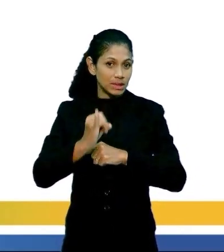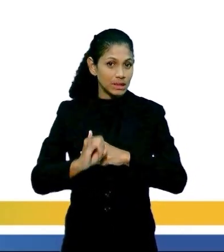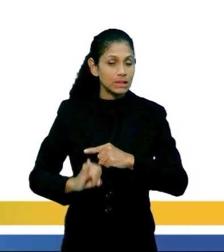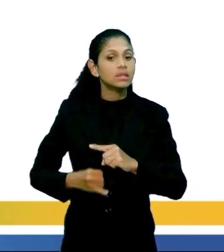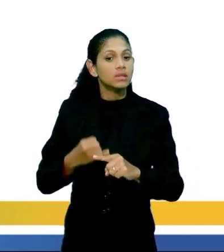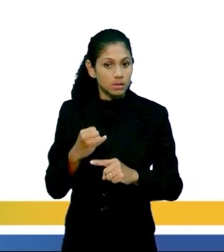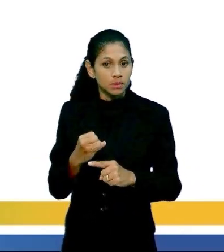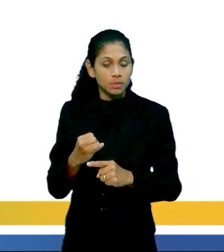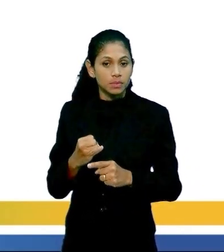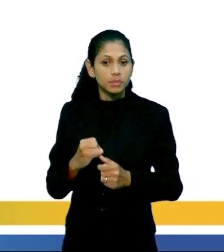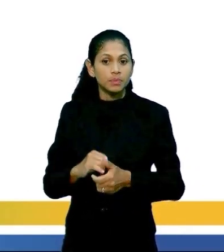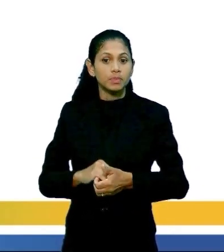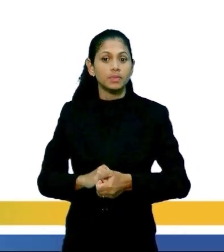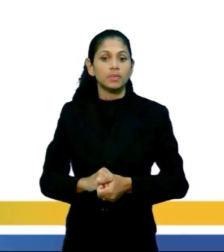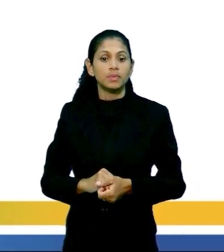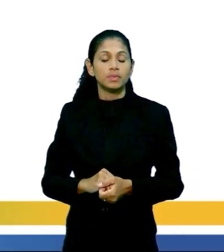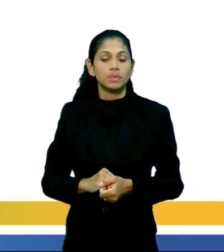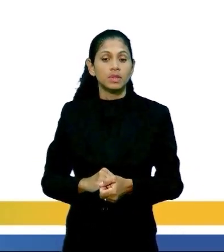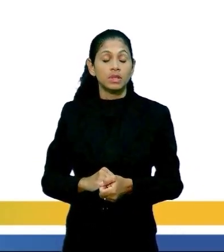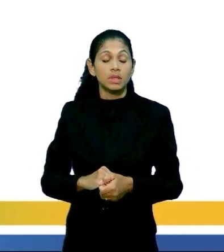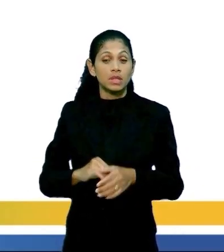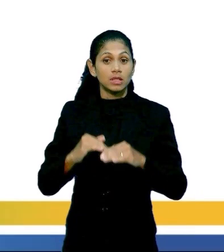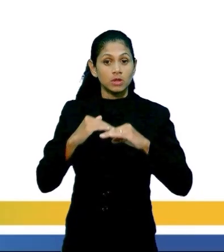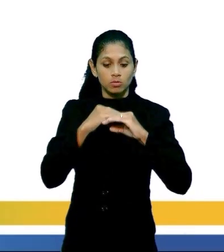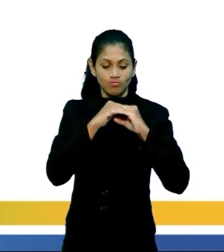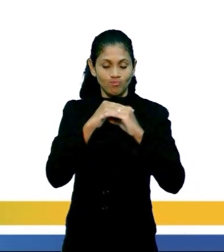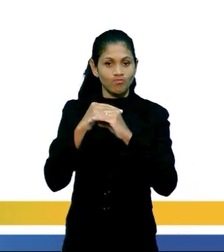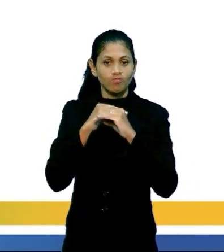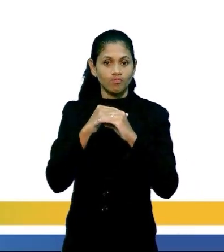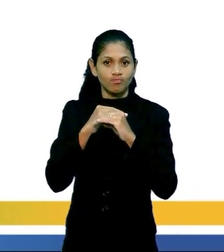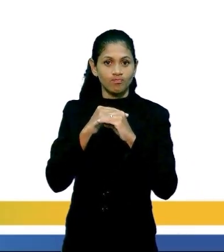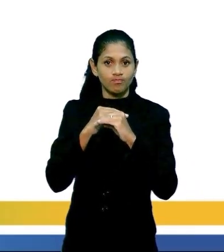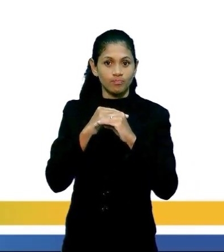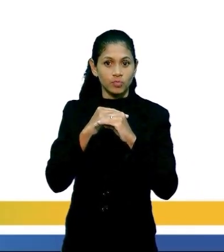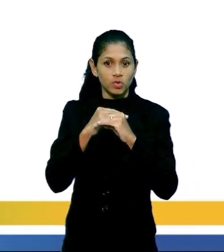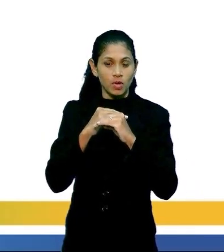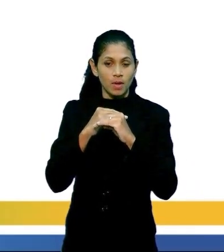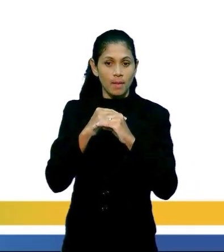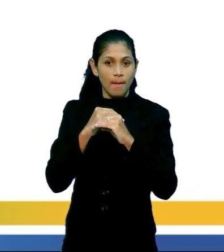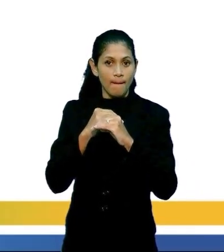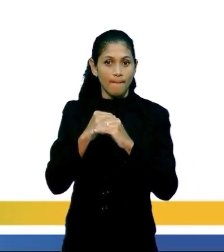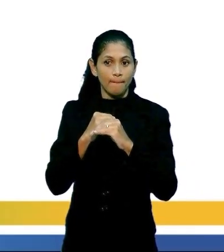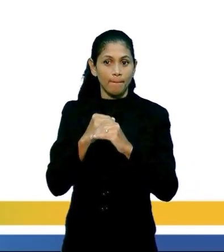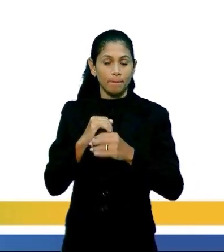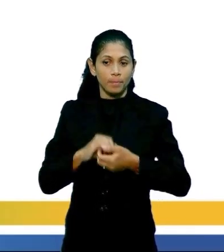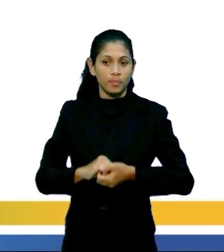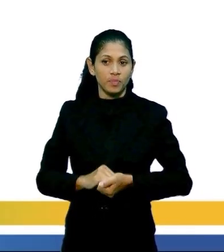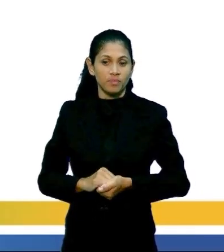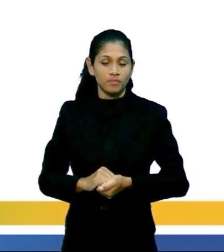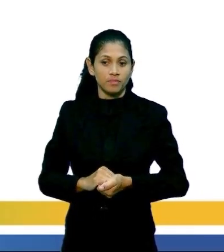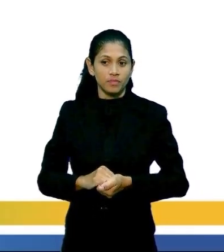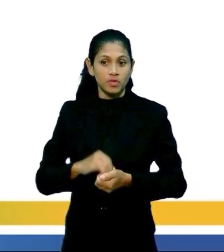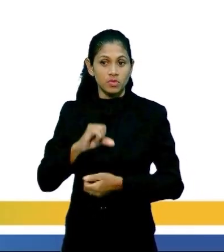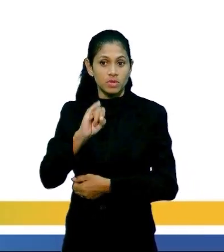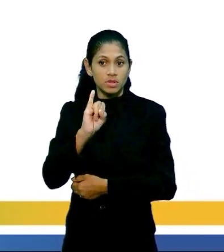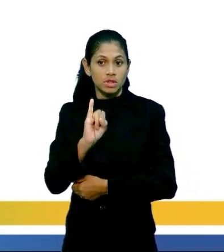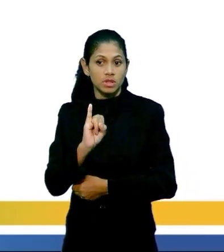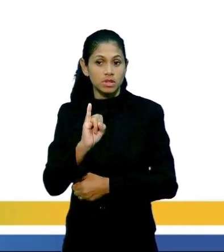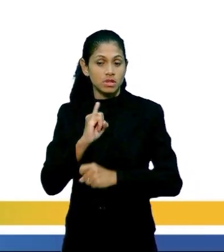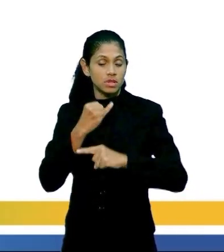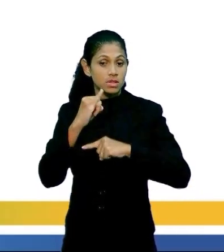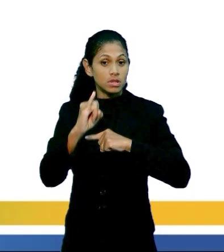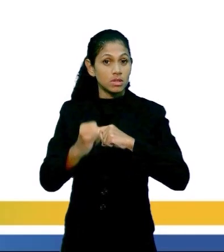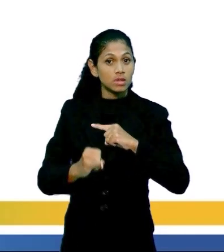neutros. A mesma carga que é positiva é a negativa, certo? E os íons, eles são formados quando um